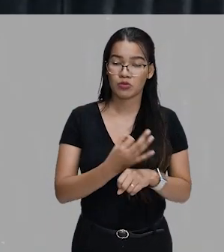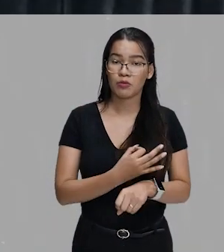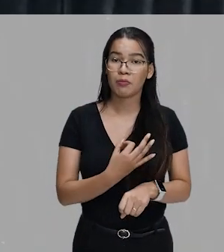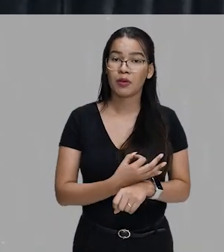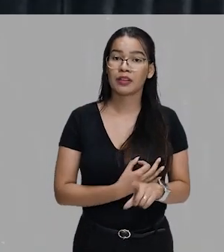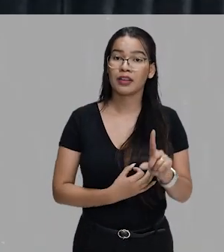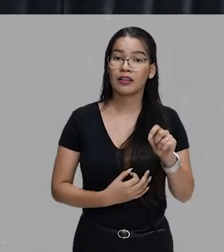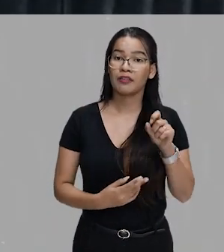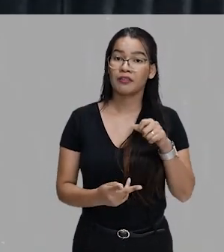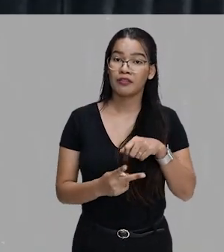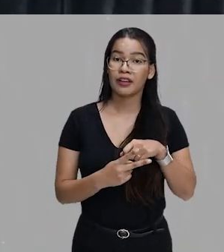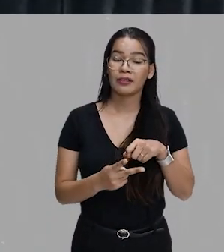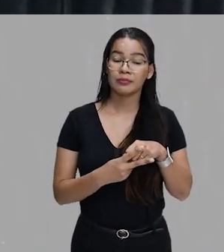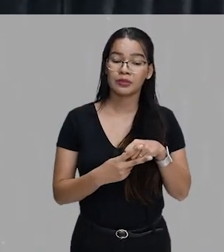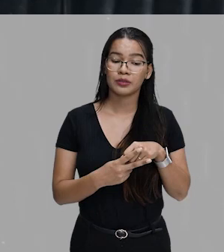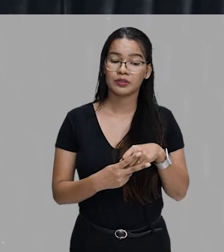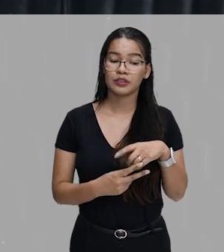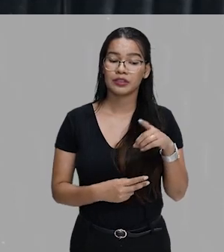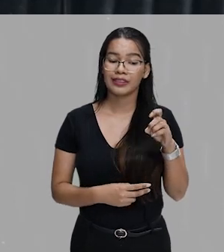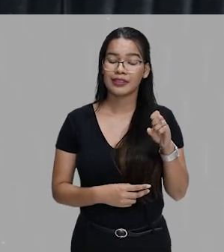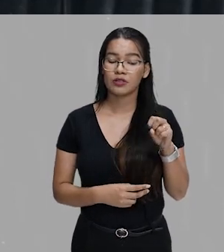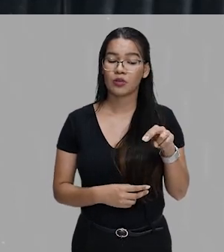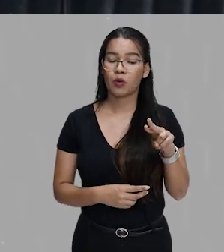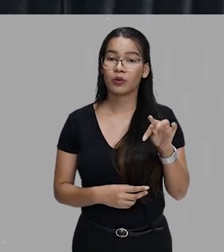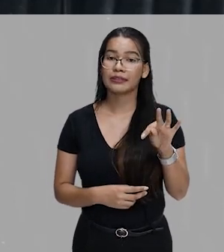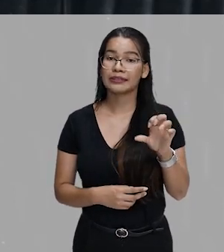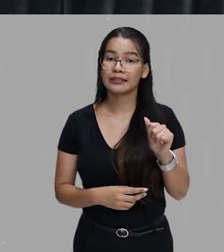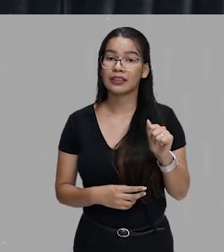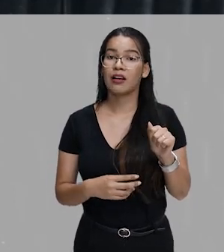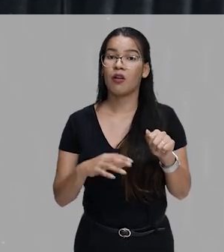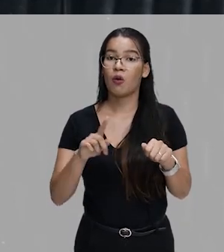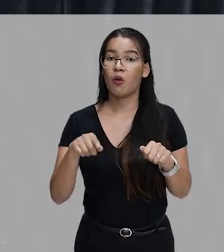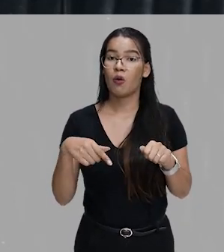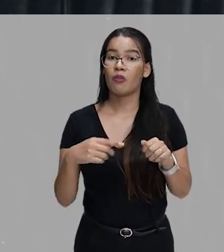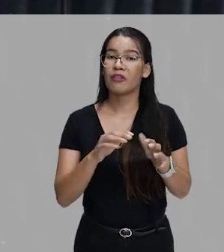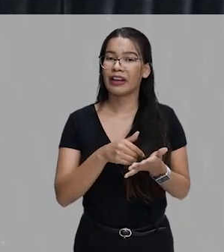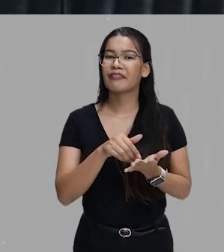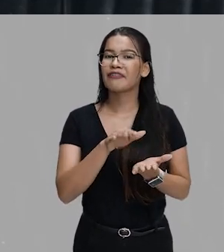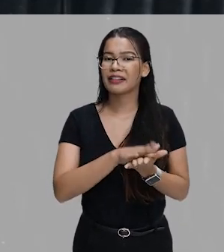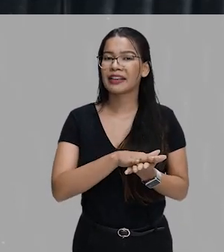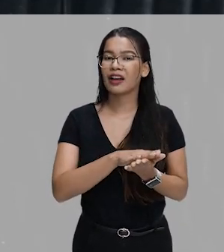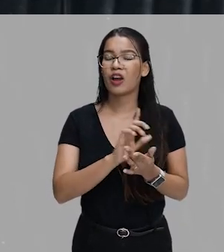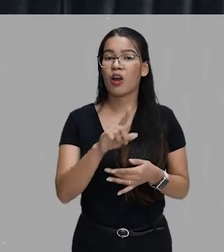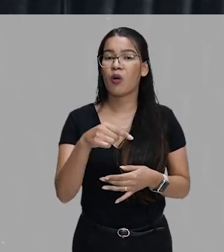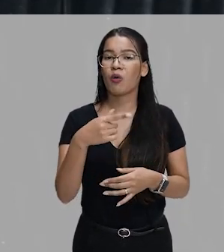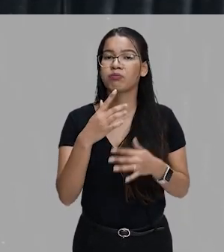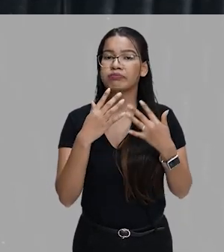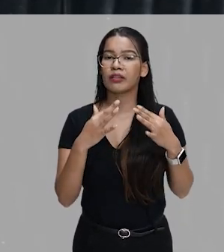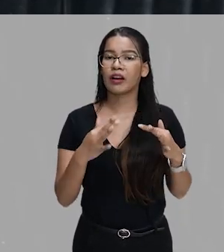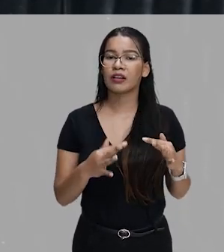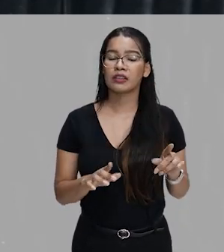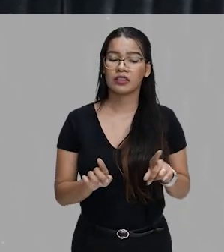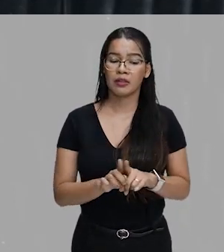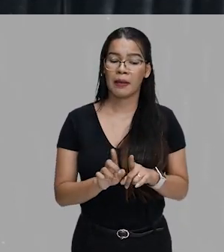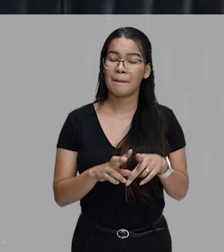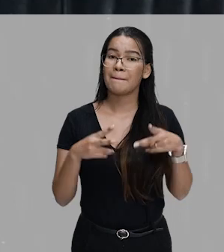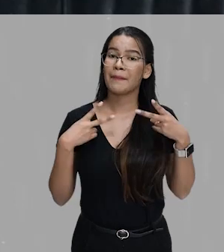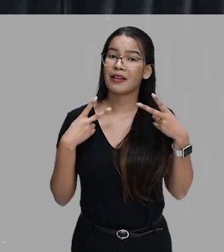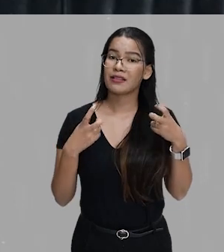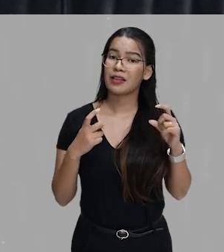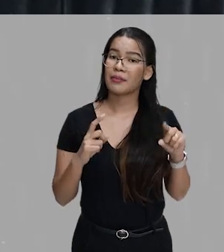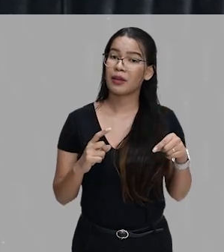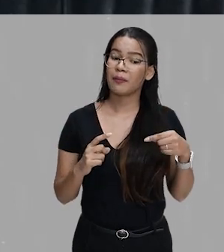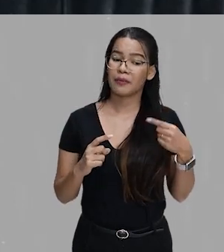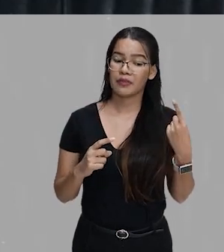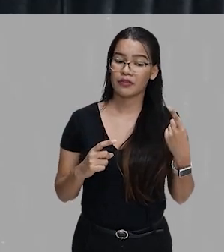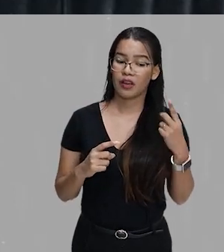oração. Desconta, outra oração. Enxerga, eu tenho uma oração. É bem aqui, ó. Só